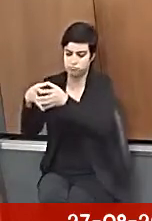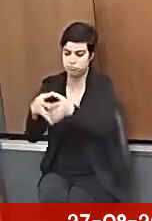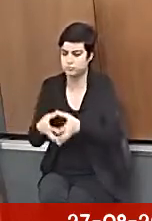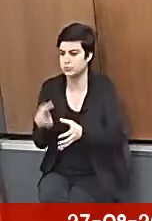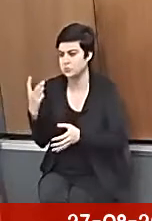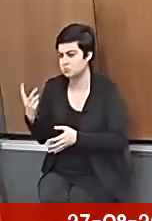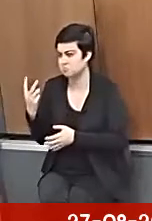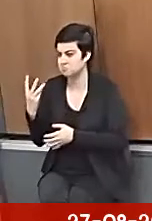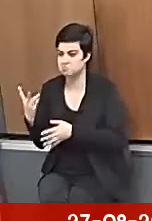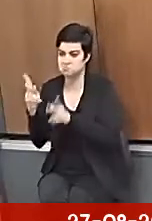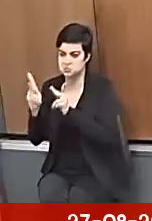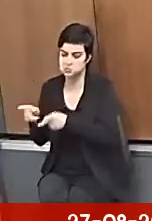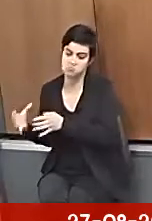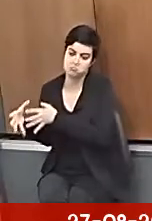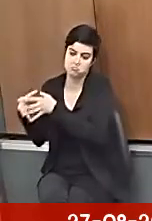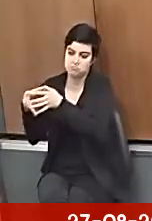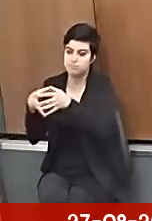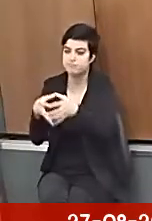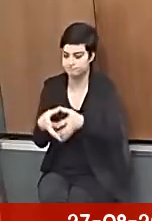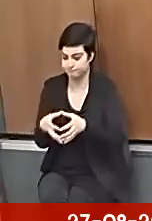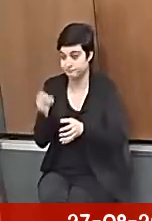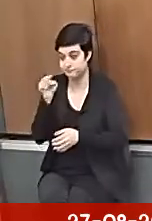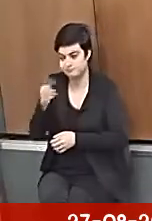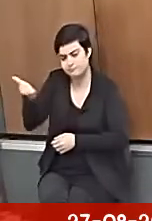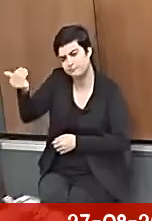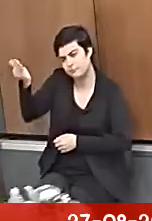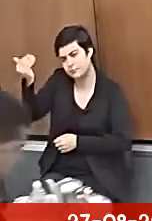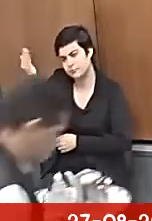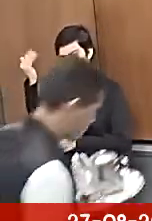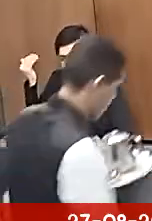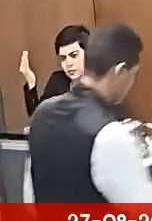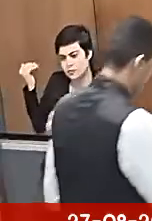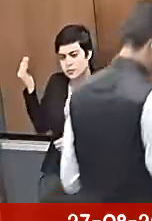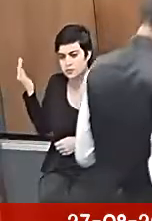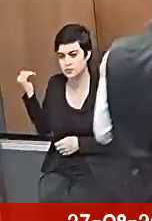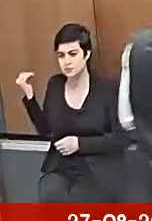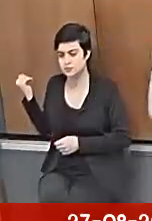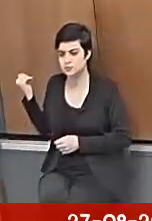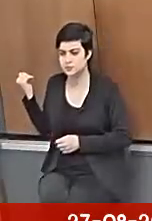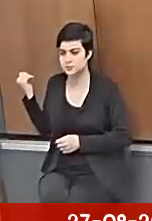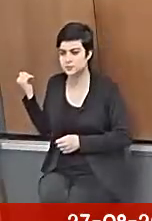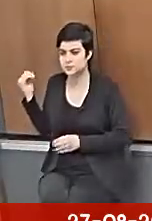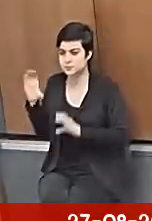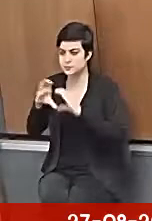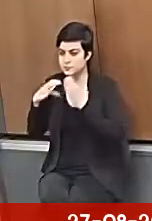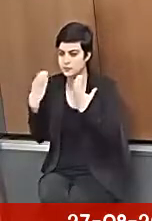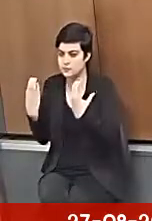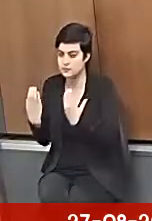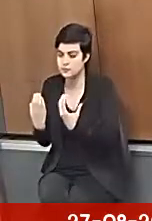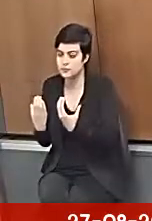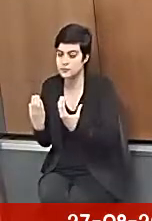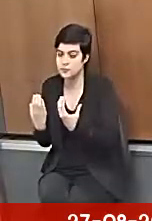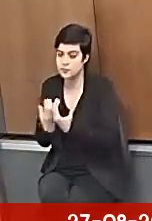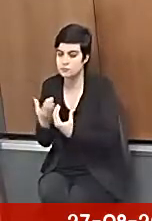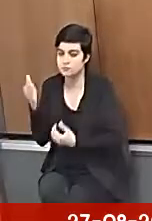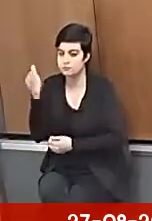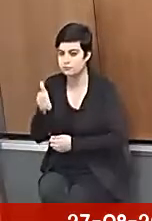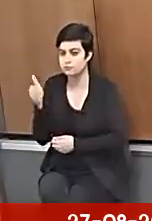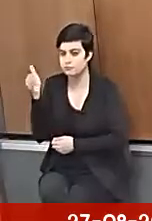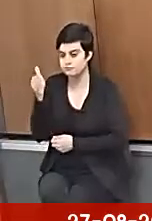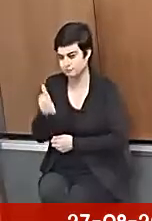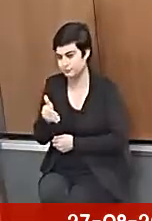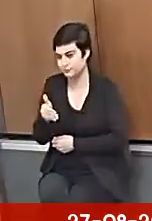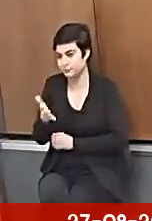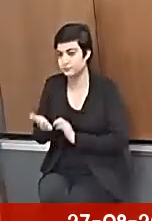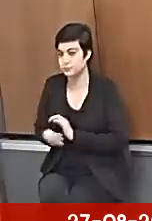23 antigamente o linha de de era mais te ver né e o